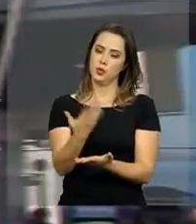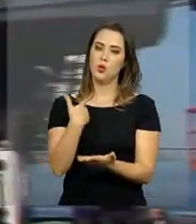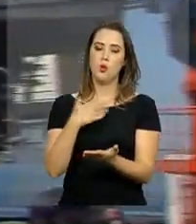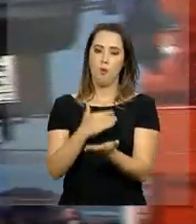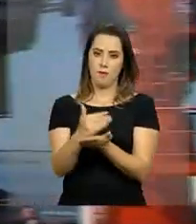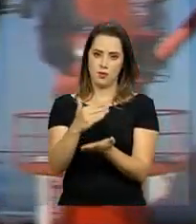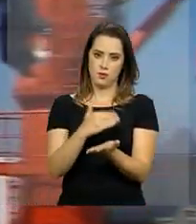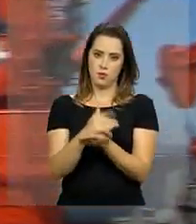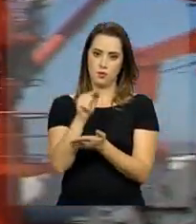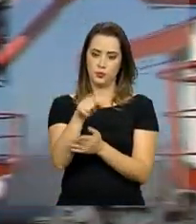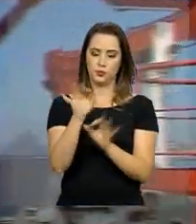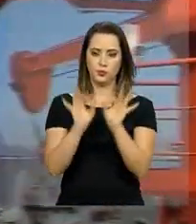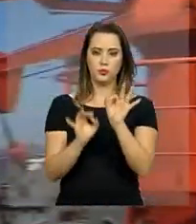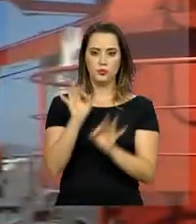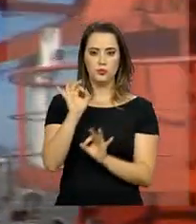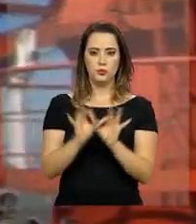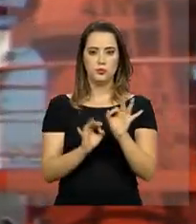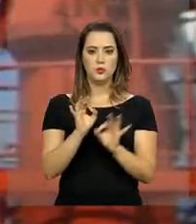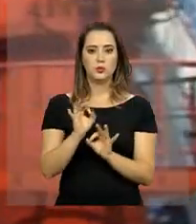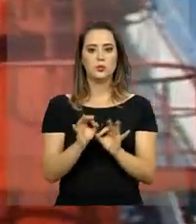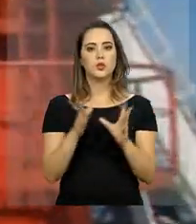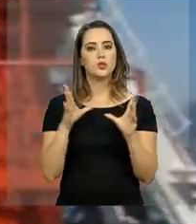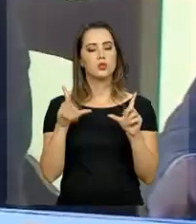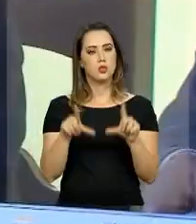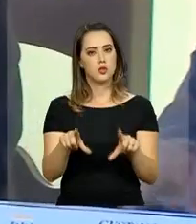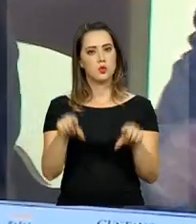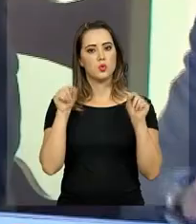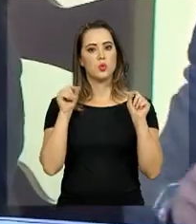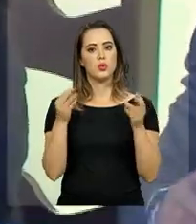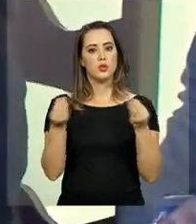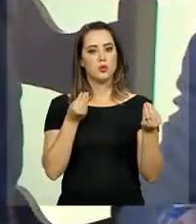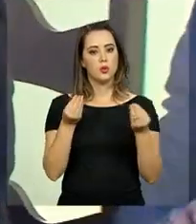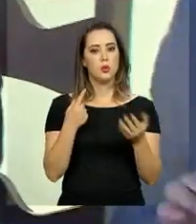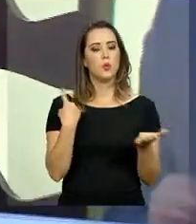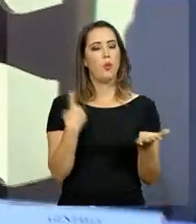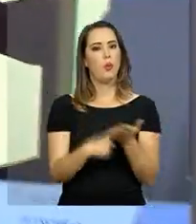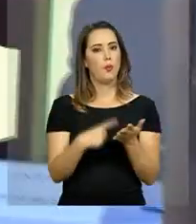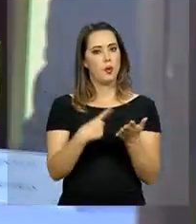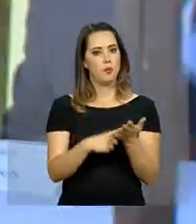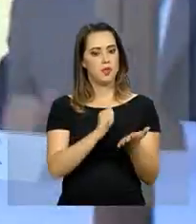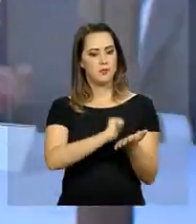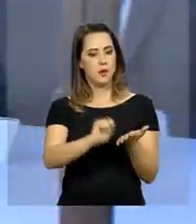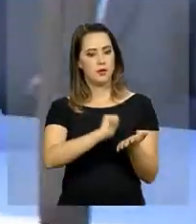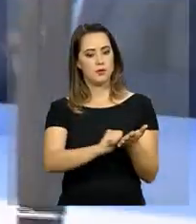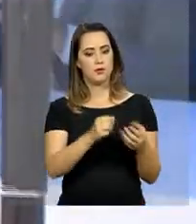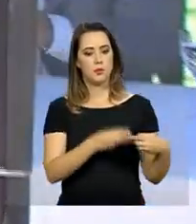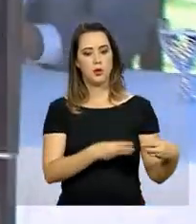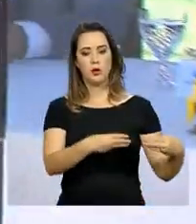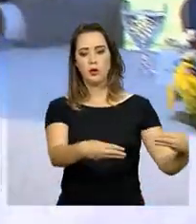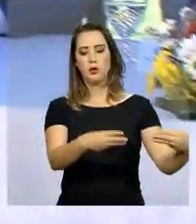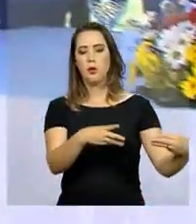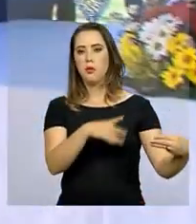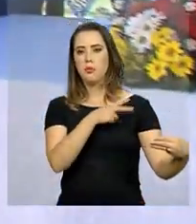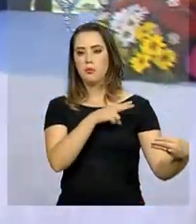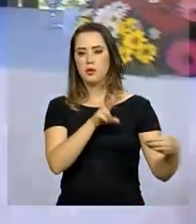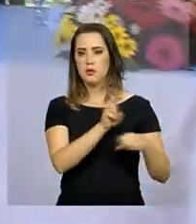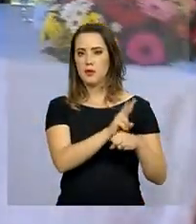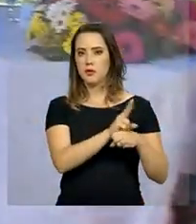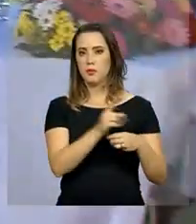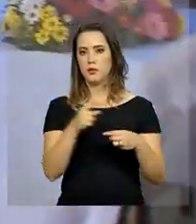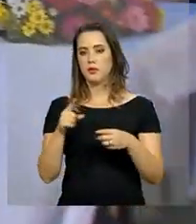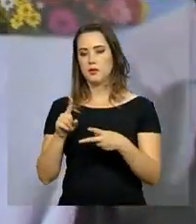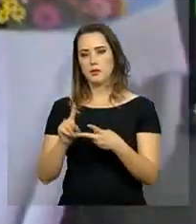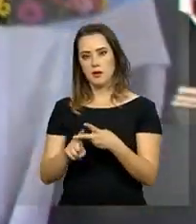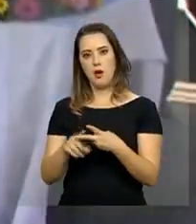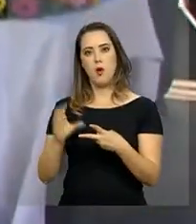da estrutura do Vital de Oliveira foram definidos. Um acordo foi assinado pelos Ministérios da Defesa e de Ciência,